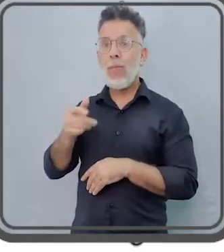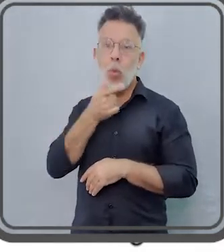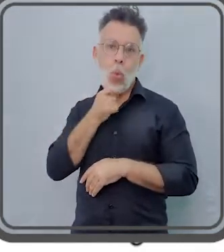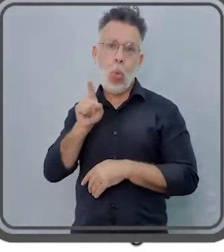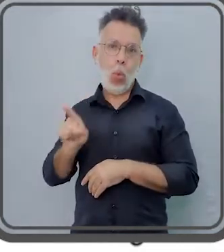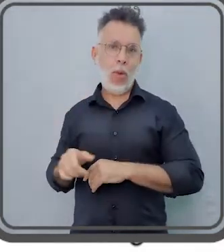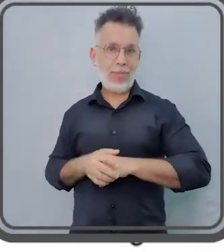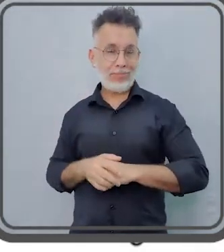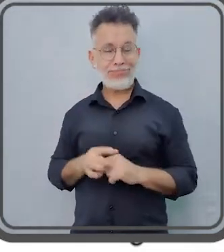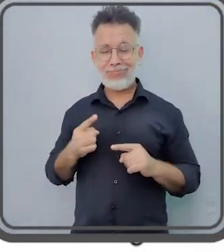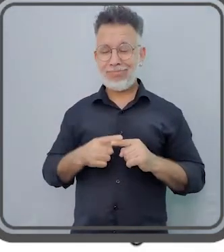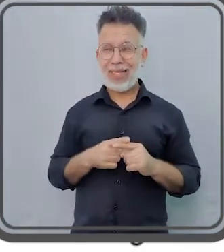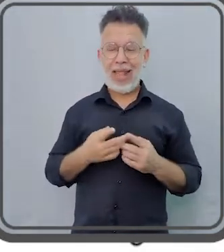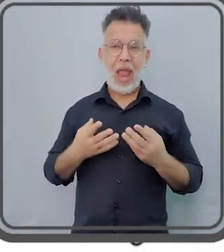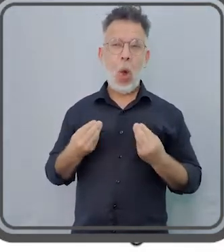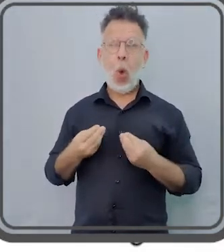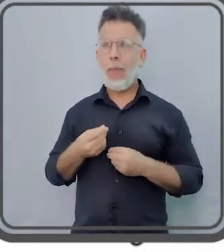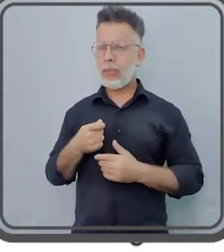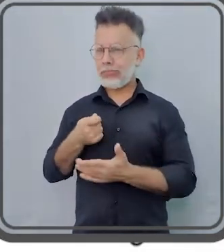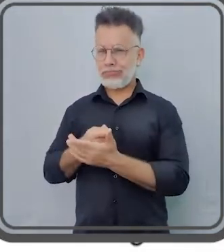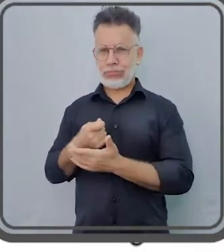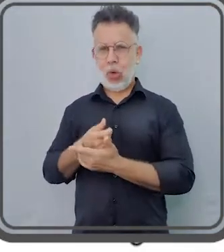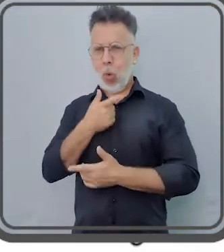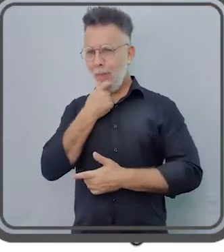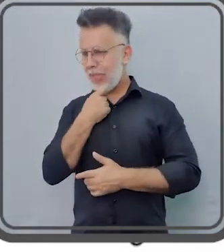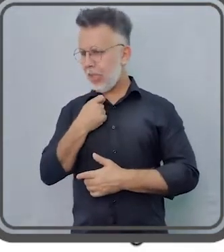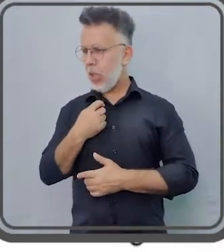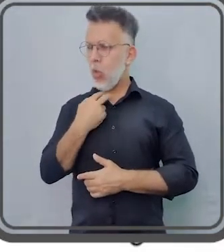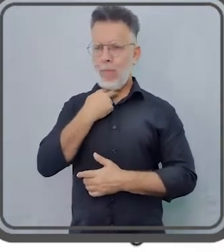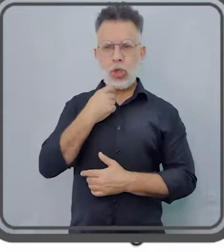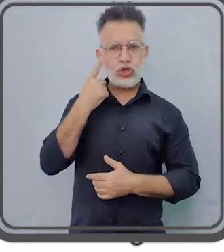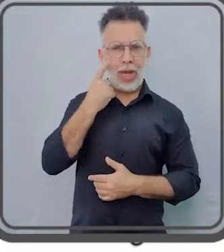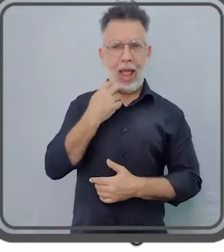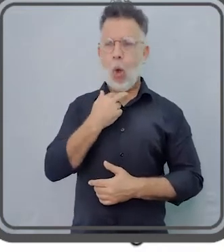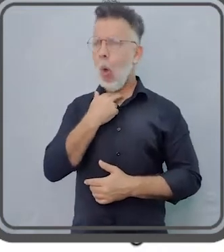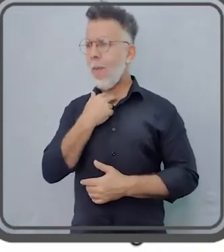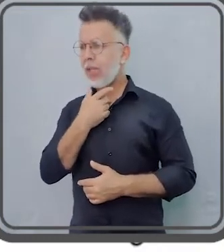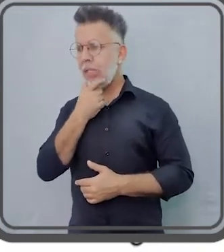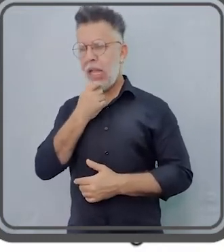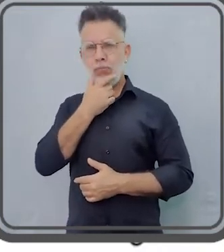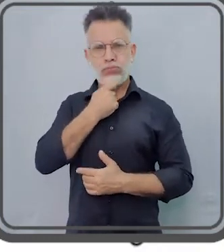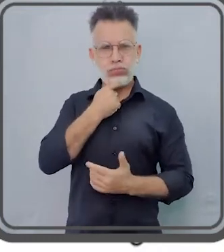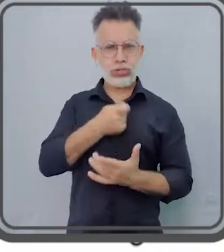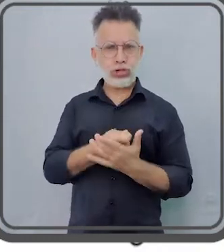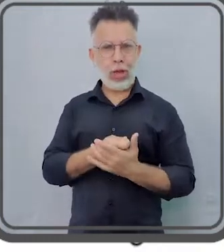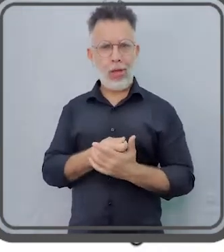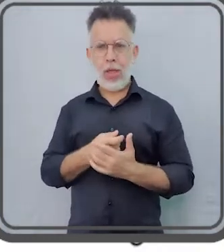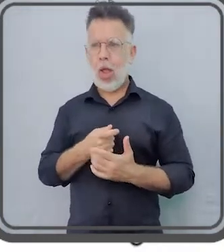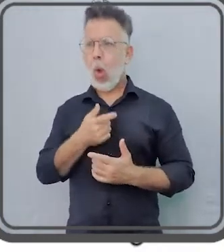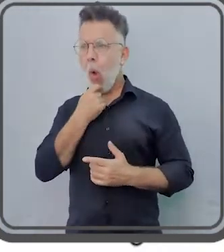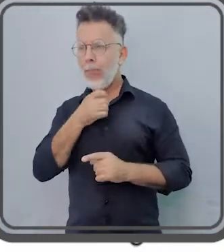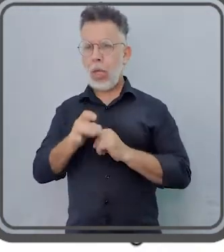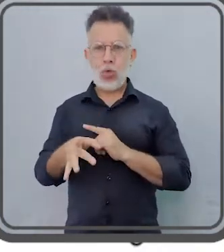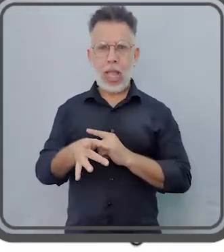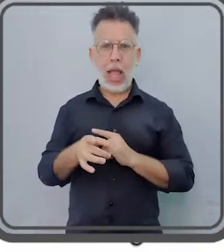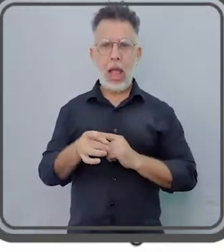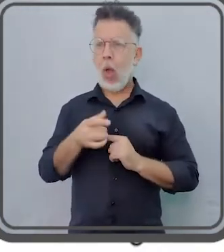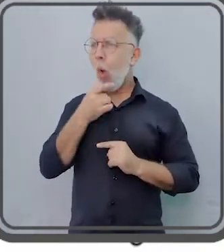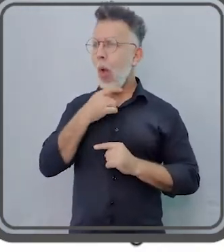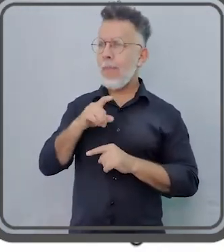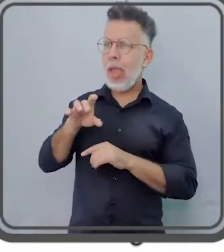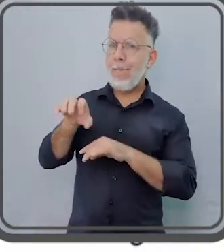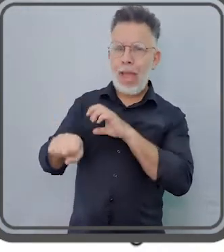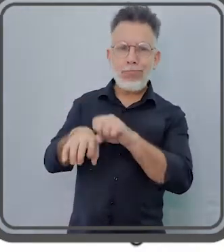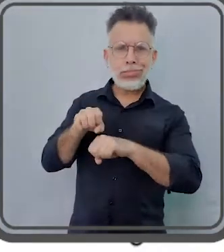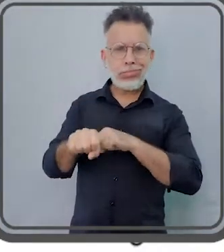homem tem que ser isso, tem que ser aquilo, não pode chorar, tem que ser um machão, tem que gozar, tem que, né, pegador, não sei o quê, que eu acho que isso